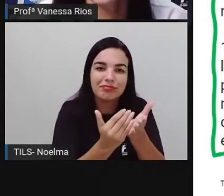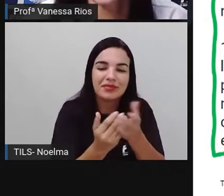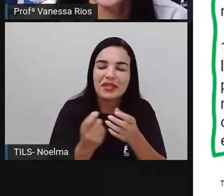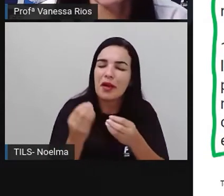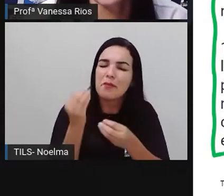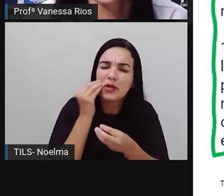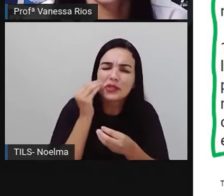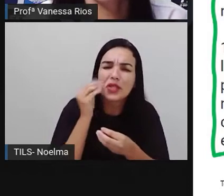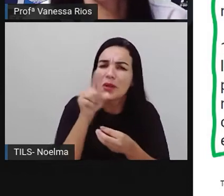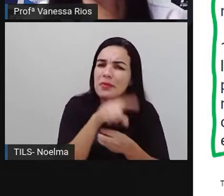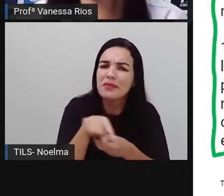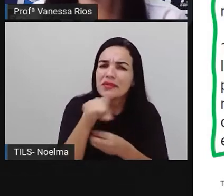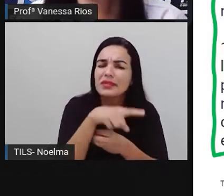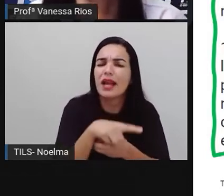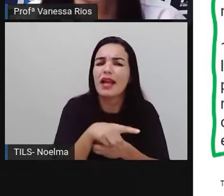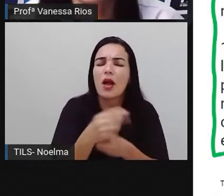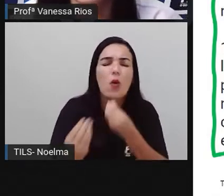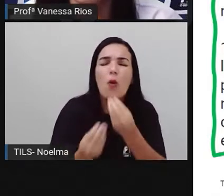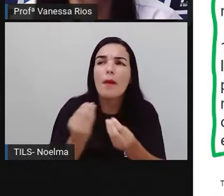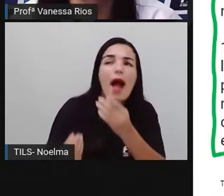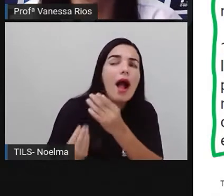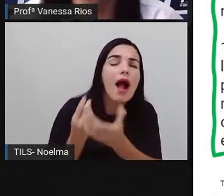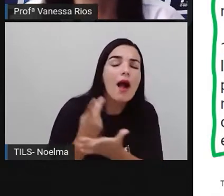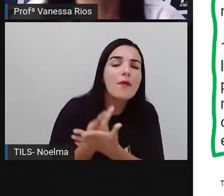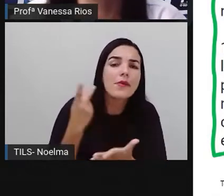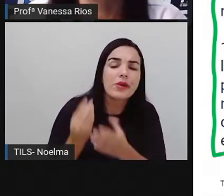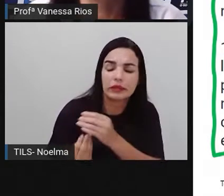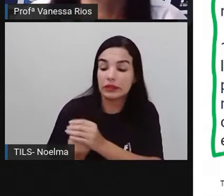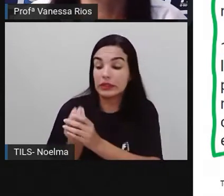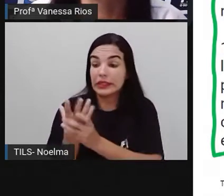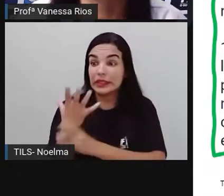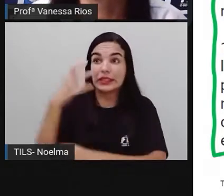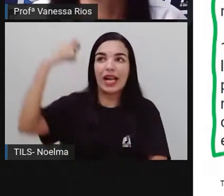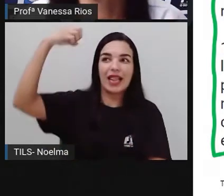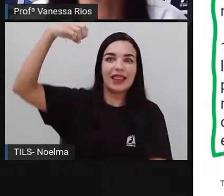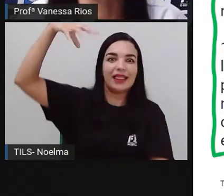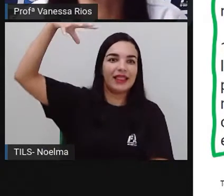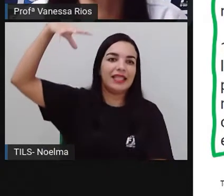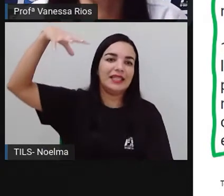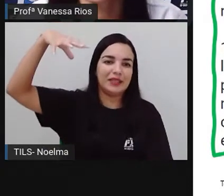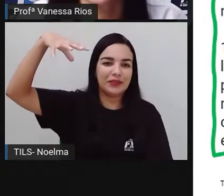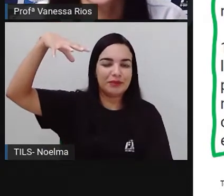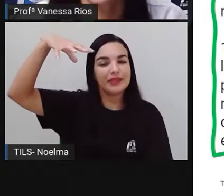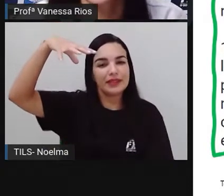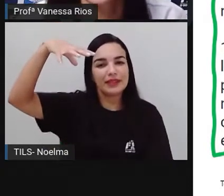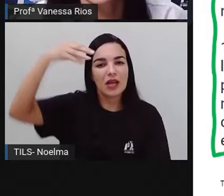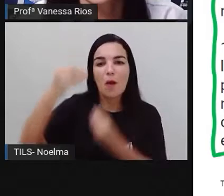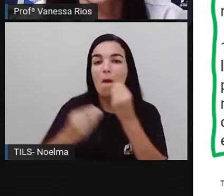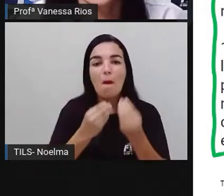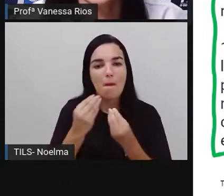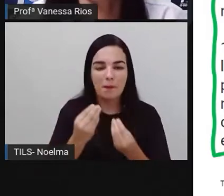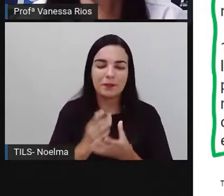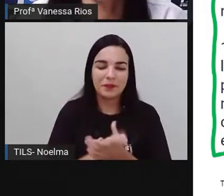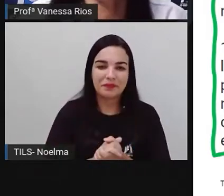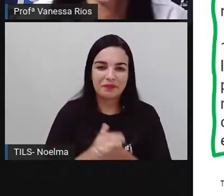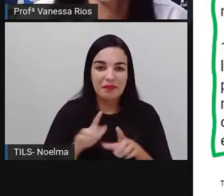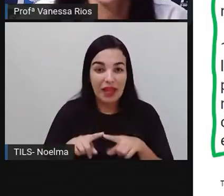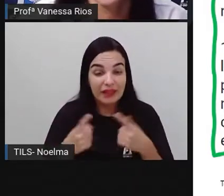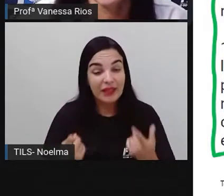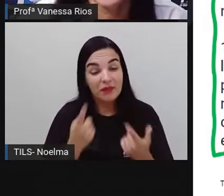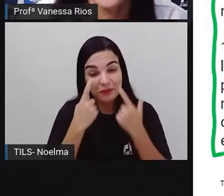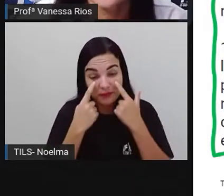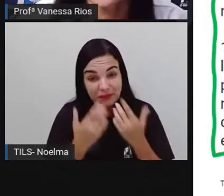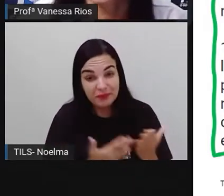trazendo aí justamente a invenção da lâmpada e como as primeiras lâmpadas elas surgiram. E aí, através